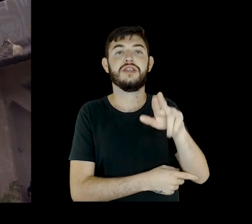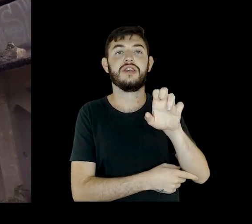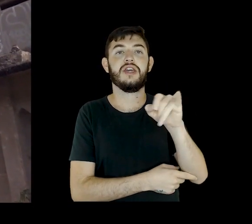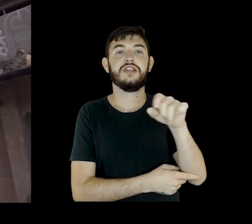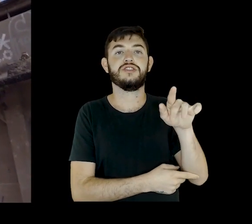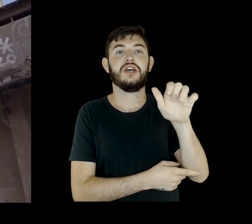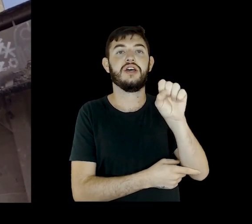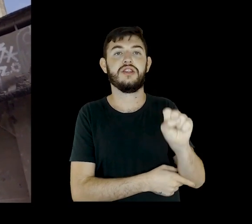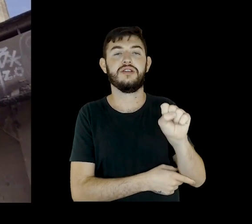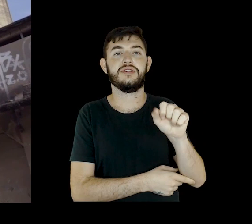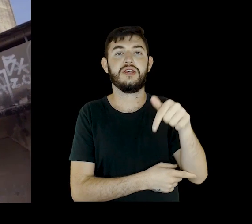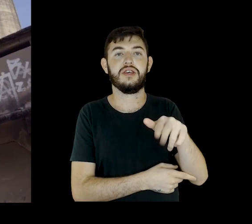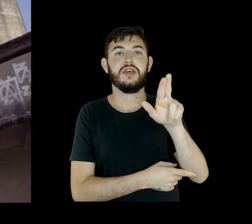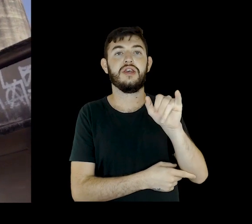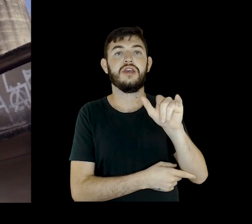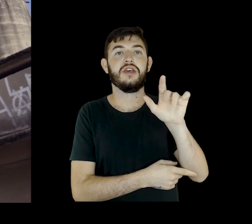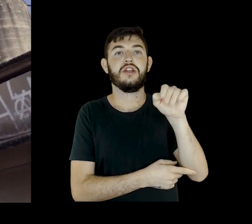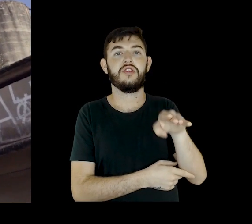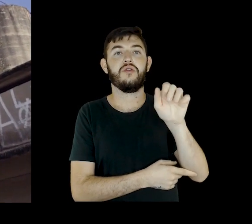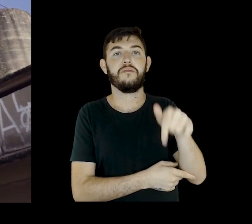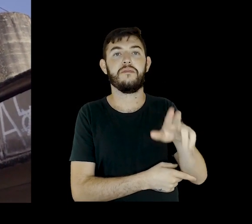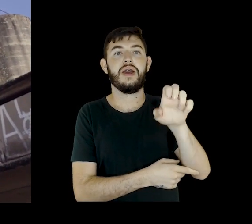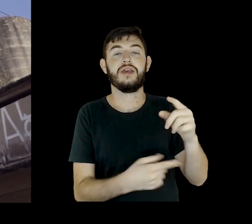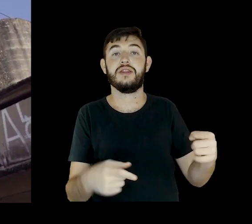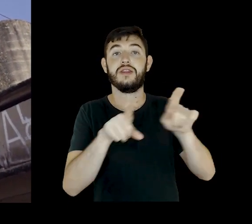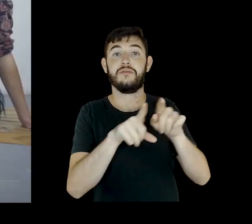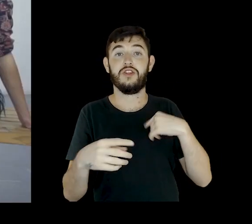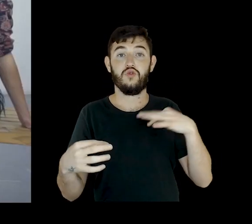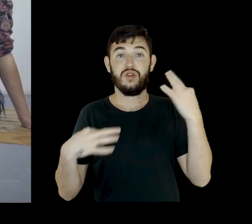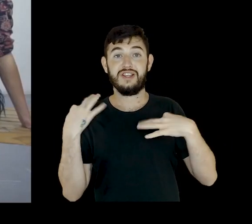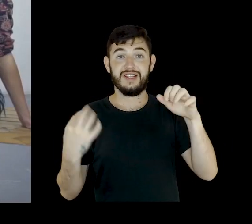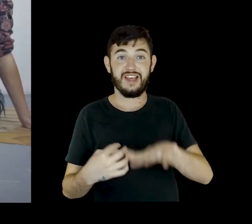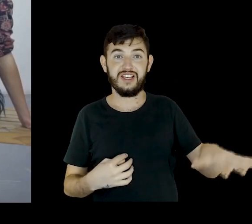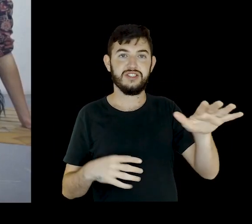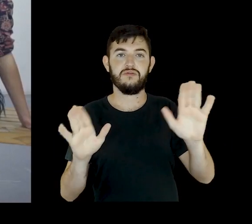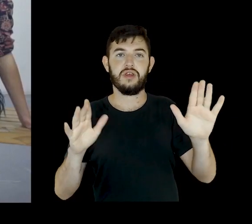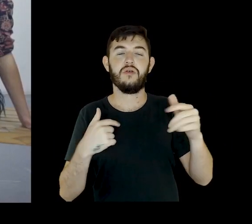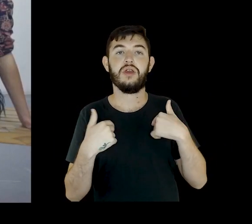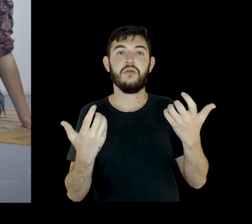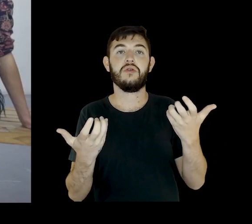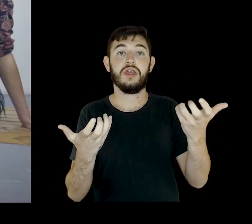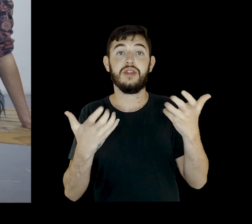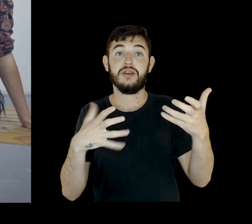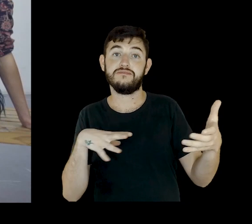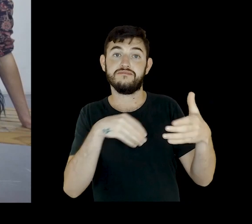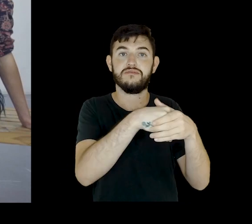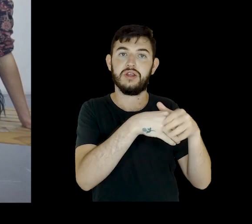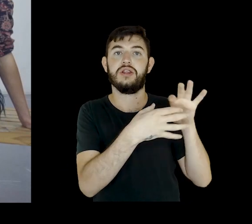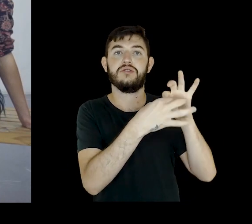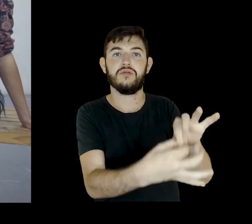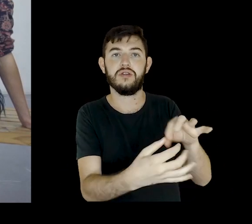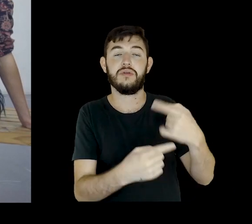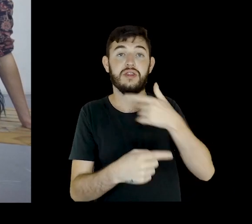na gestão da Quilombike também. E eu escolhi não ser uma turista em Perus e eu escolhi fazer parte disso. Porque tem pessoas